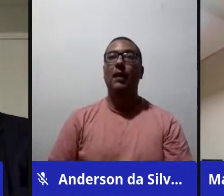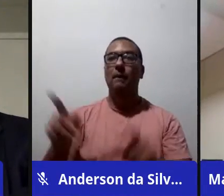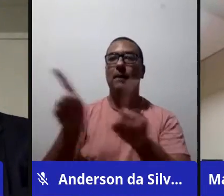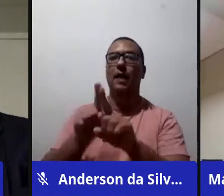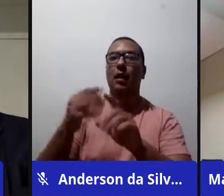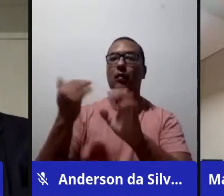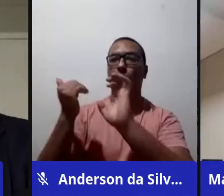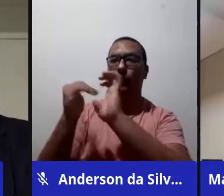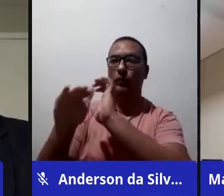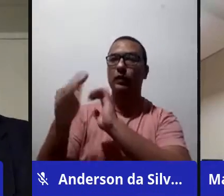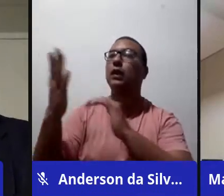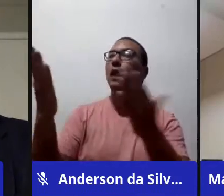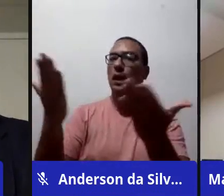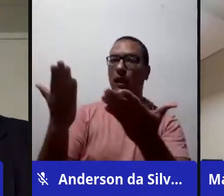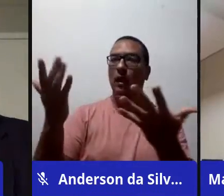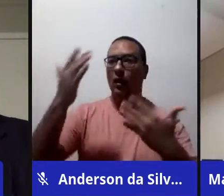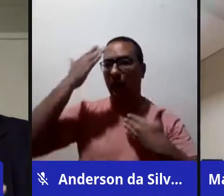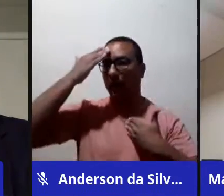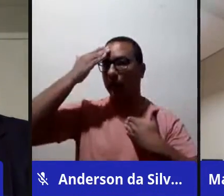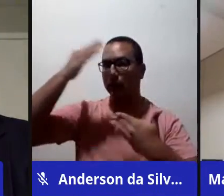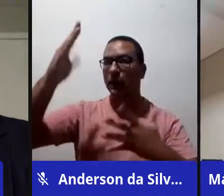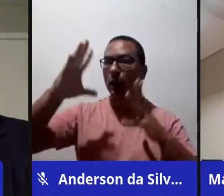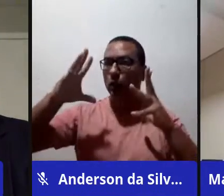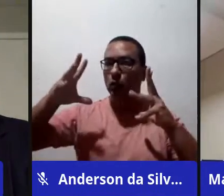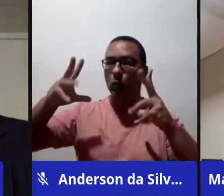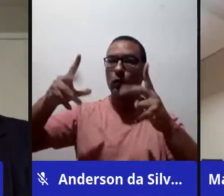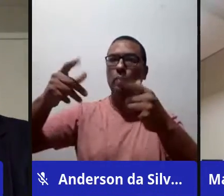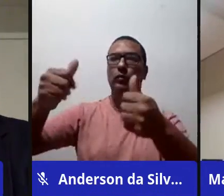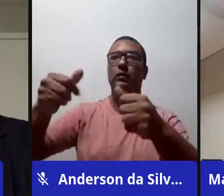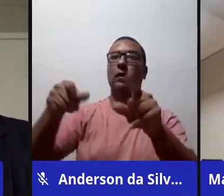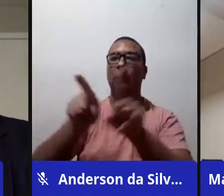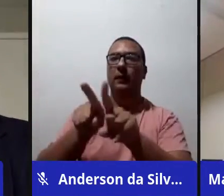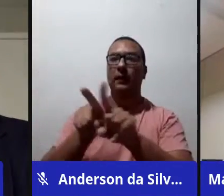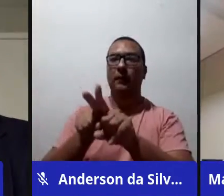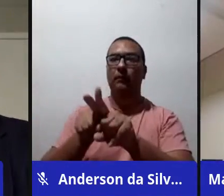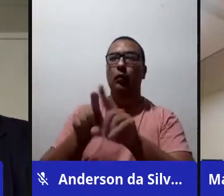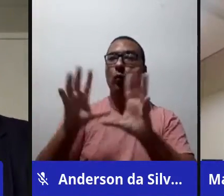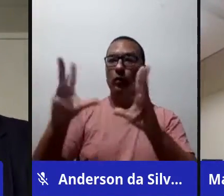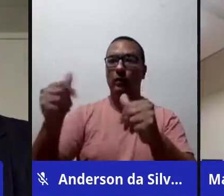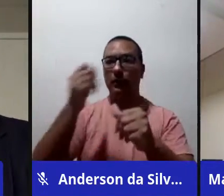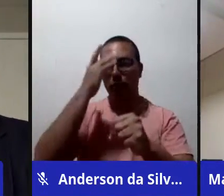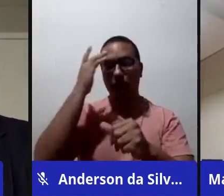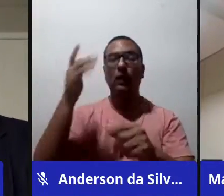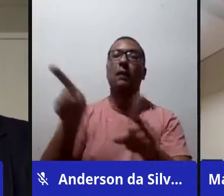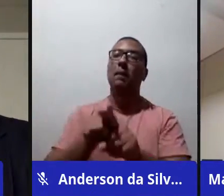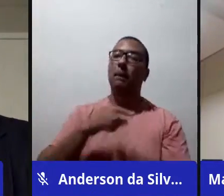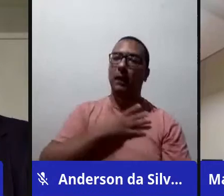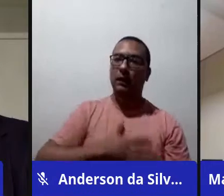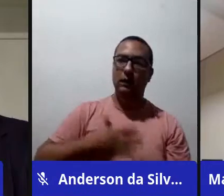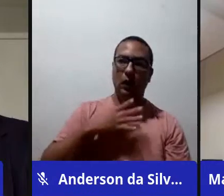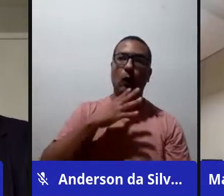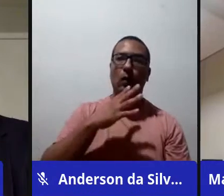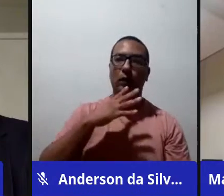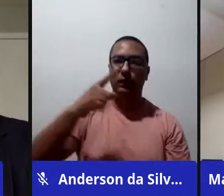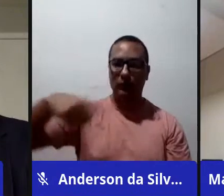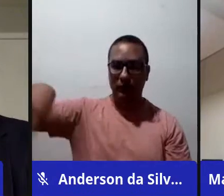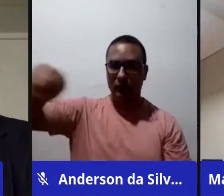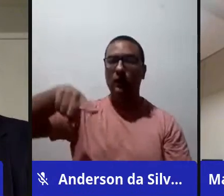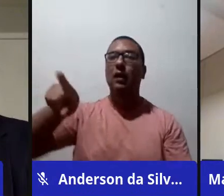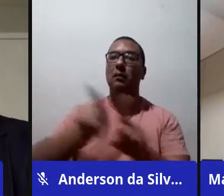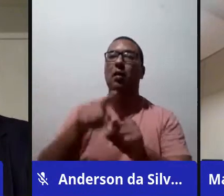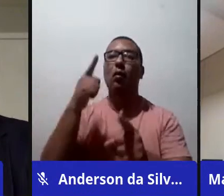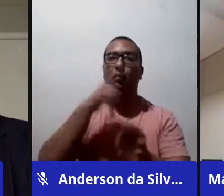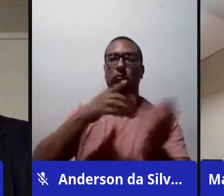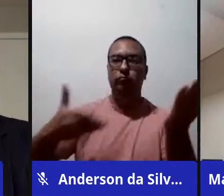de colocar no chat ali um agradecimento a todos aí. Obrigado a todos aí. Prazer em conhecê-los, né, e ter